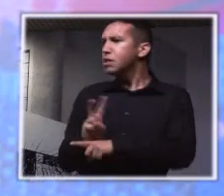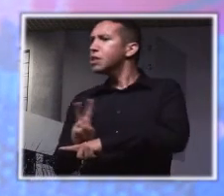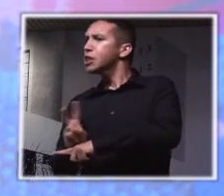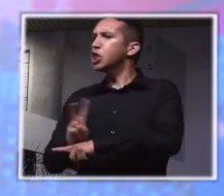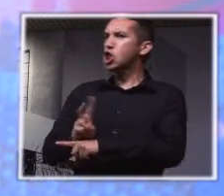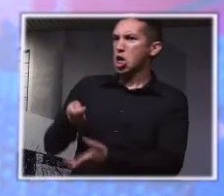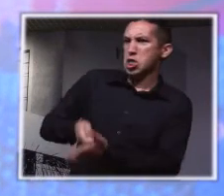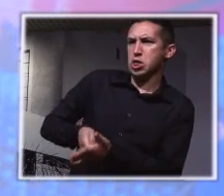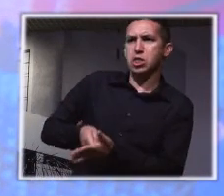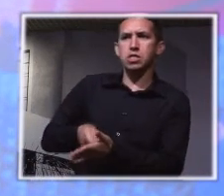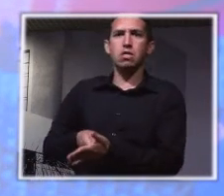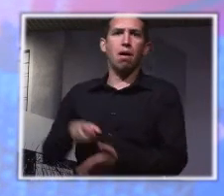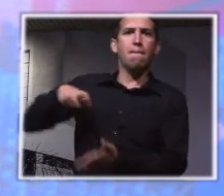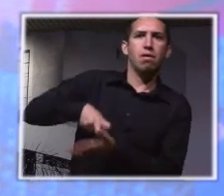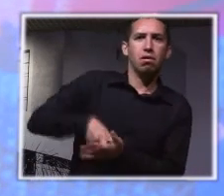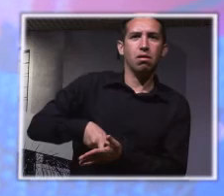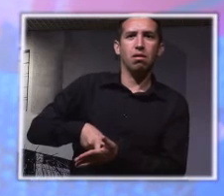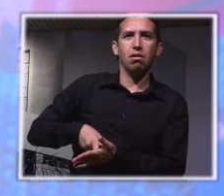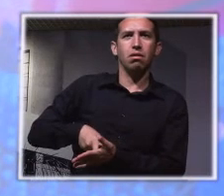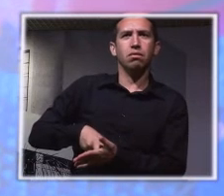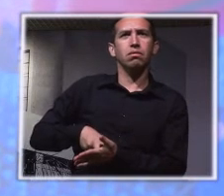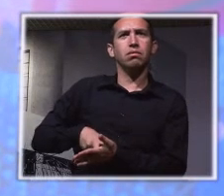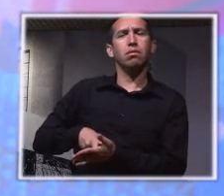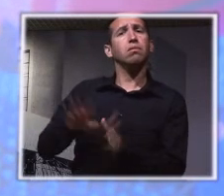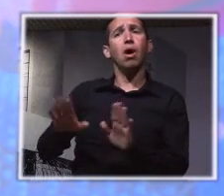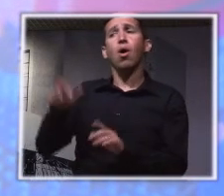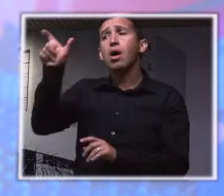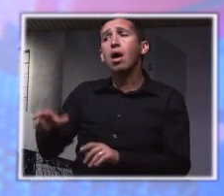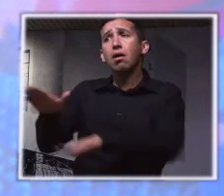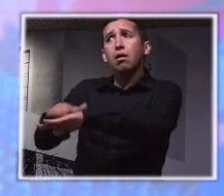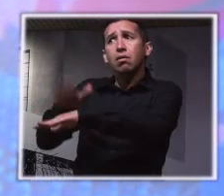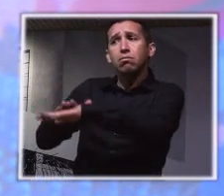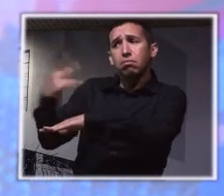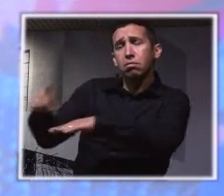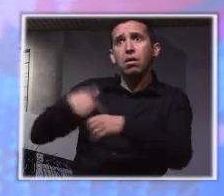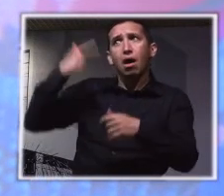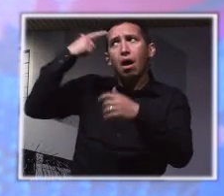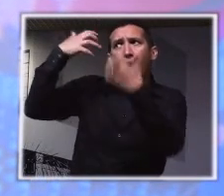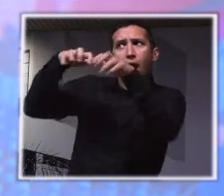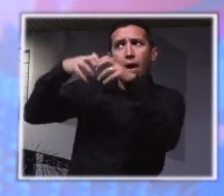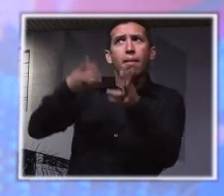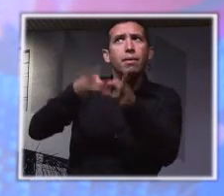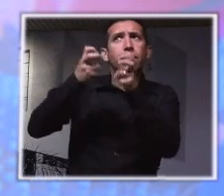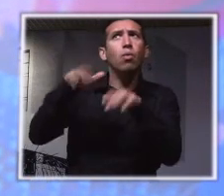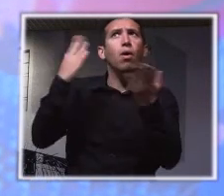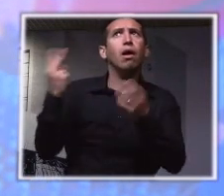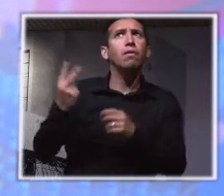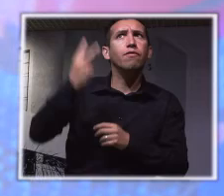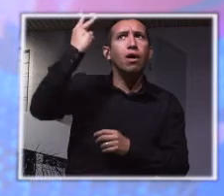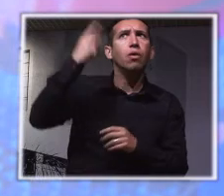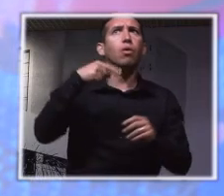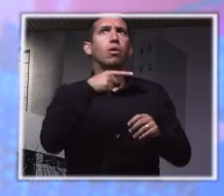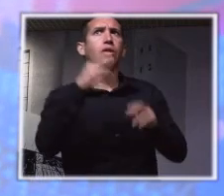de punição, maior será a consciência de uma sociedade em relação aos valores que a regem.